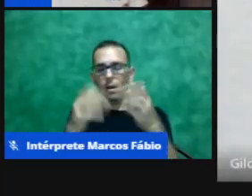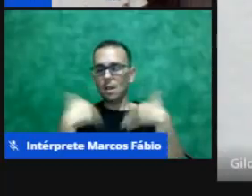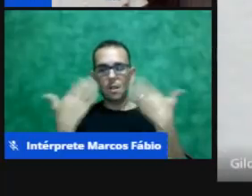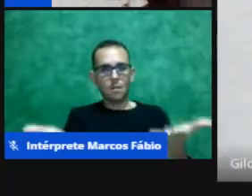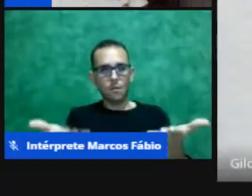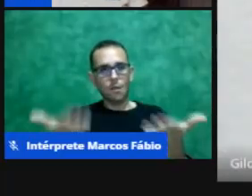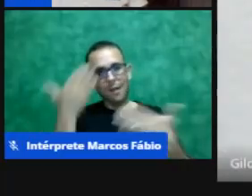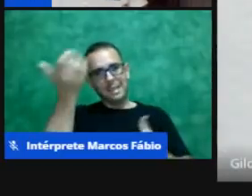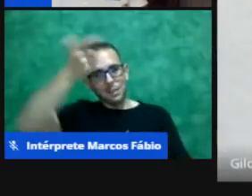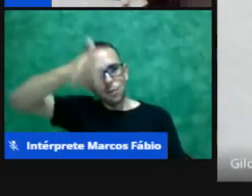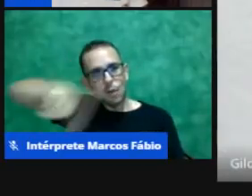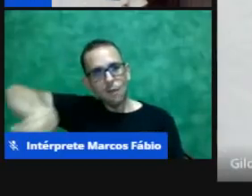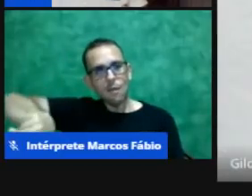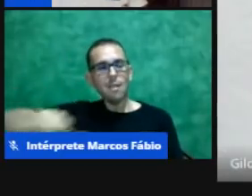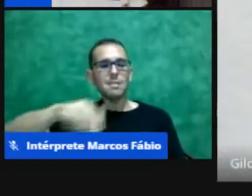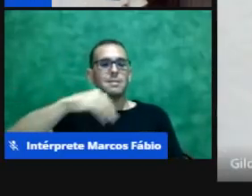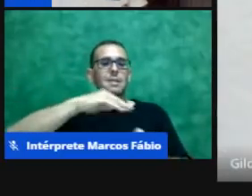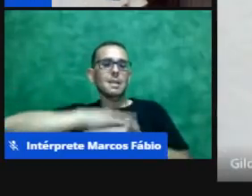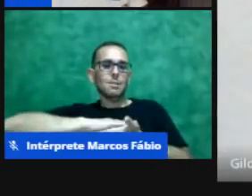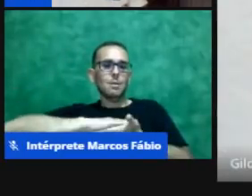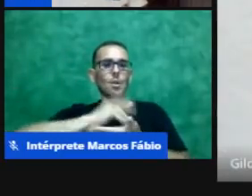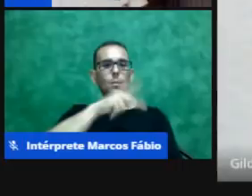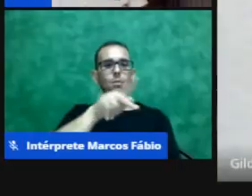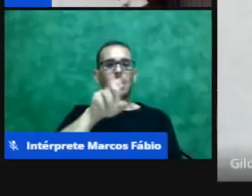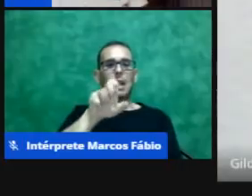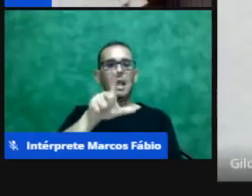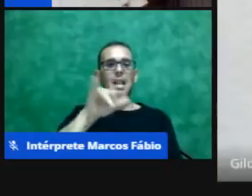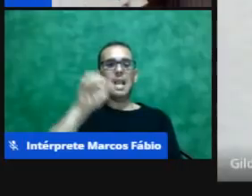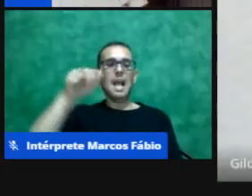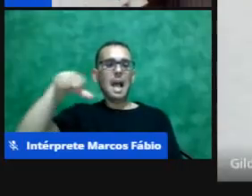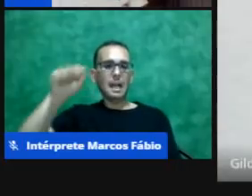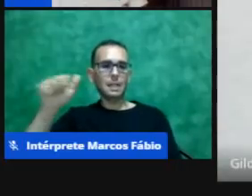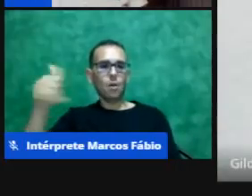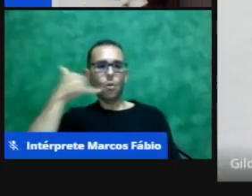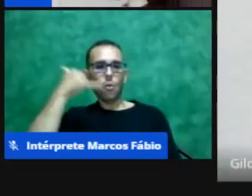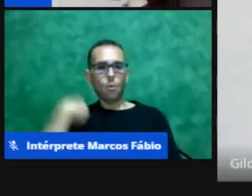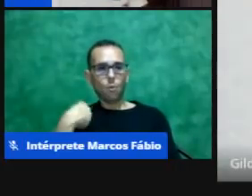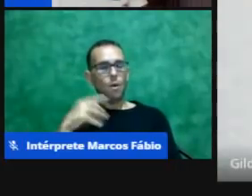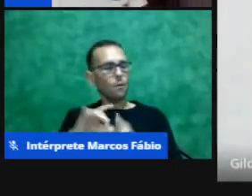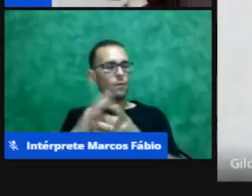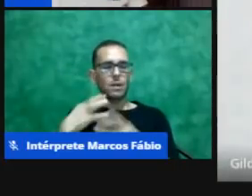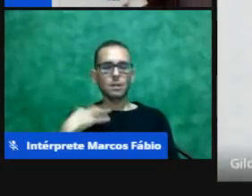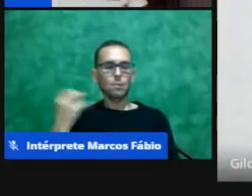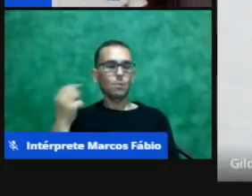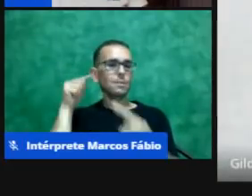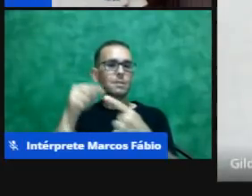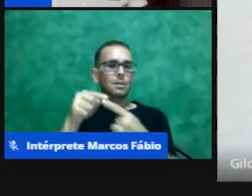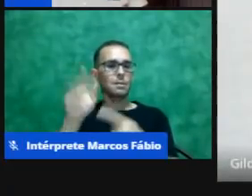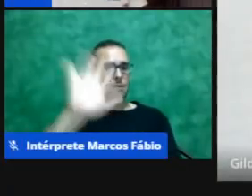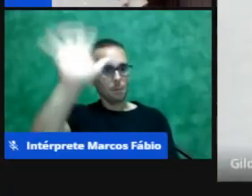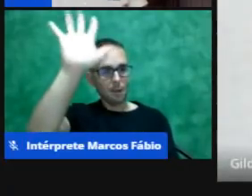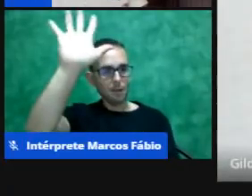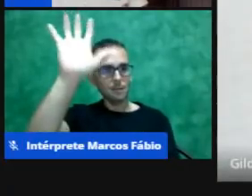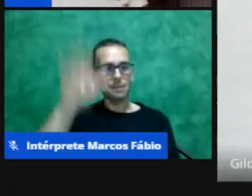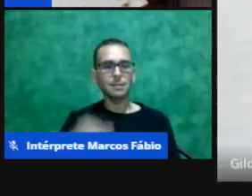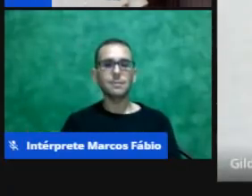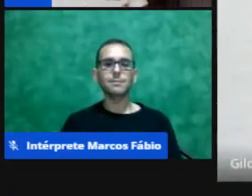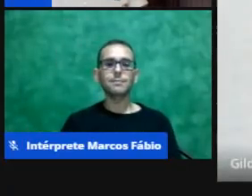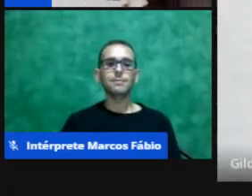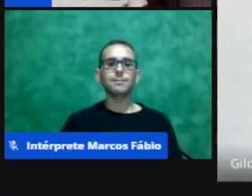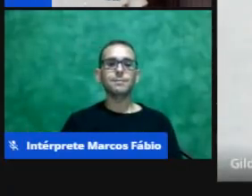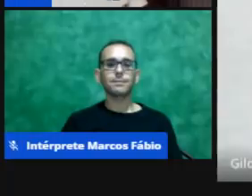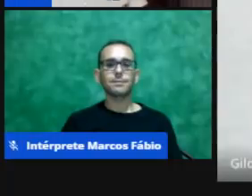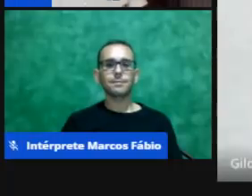mais uma vez a CEMED, a professora Eliana, por ter feito esse contato. Qualquer coisa, eu fico à disposição. Até mais.